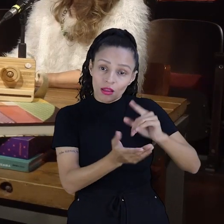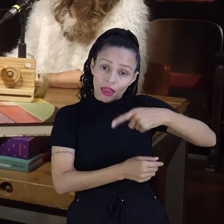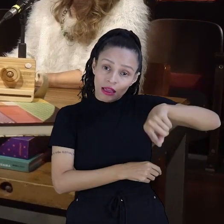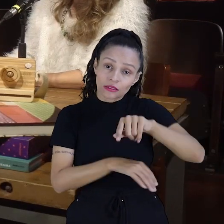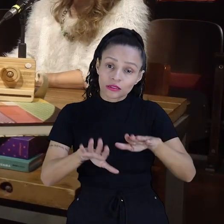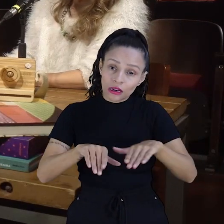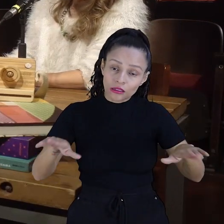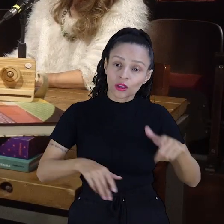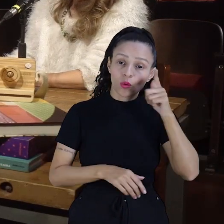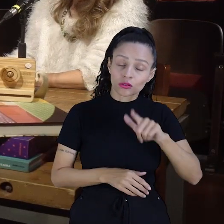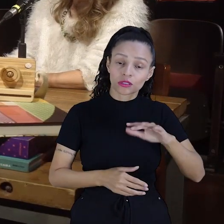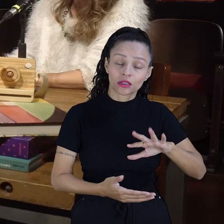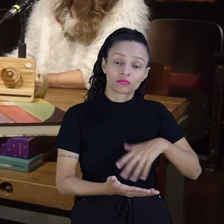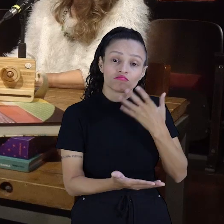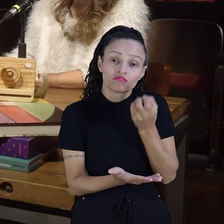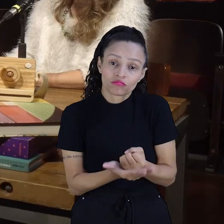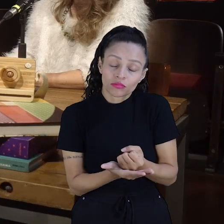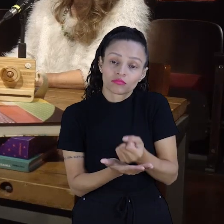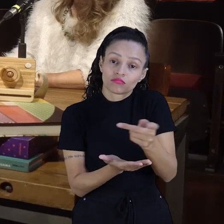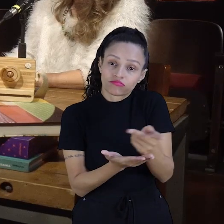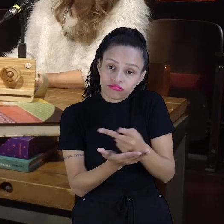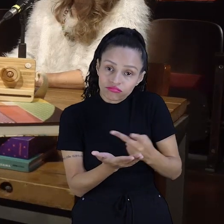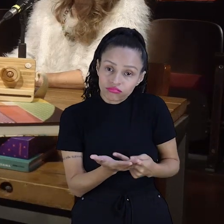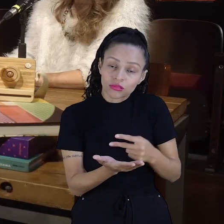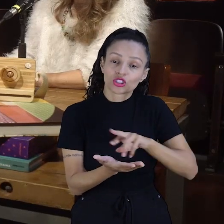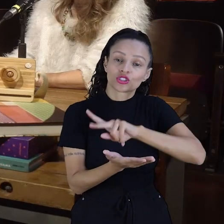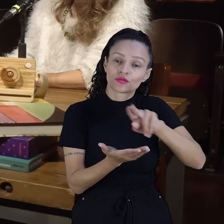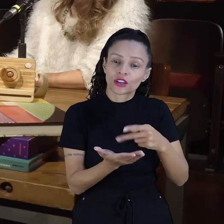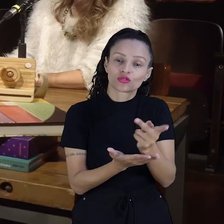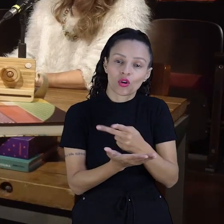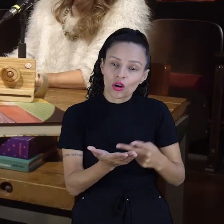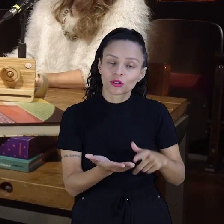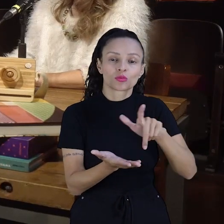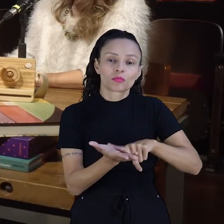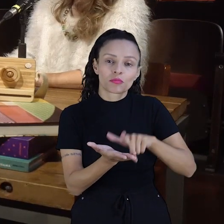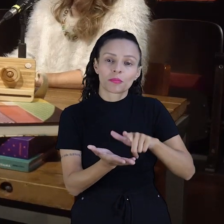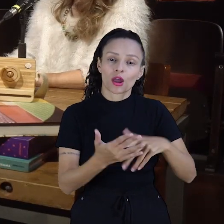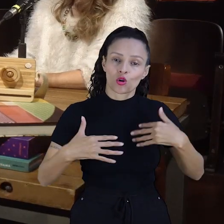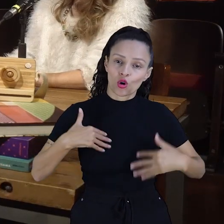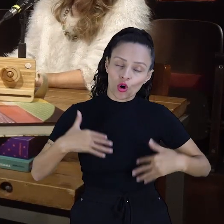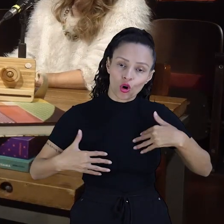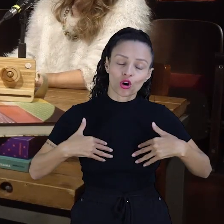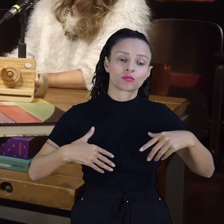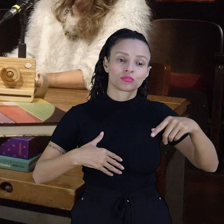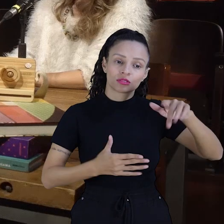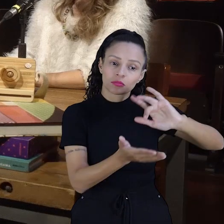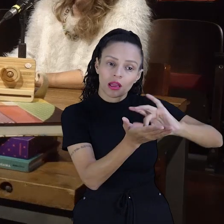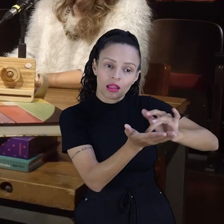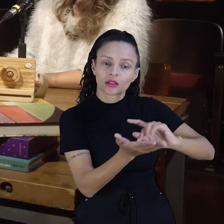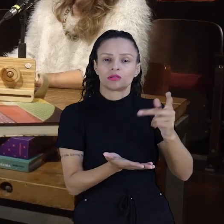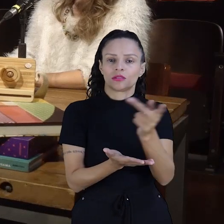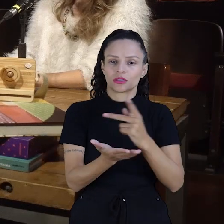e eles conseguirem expressar aquilo de diversas formas. Primeiro relatando num papel corpos que se atravessam